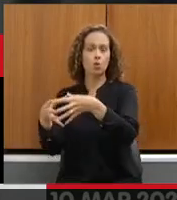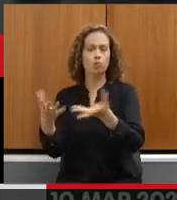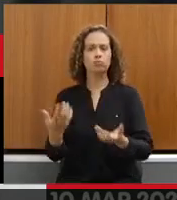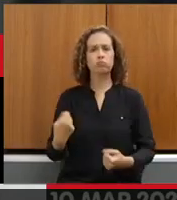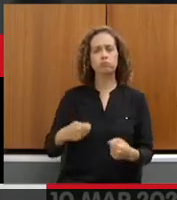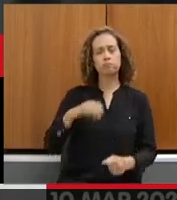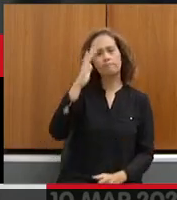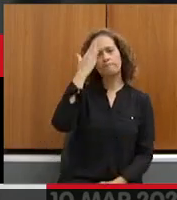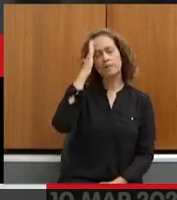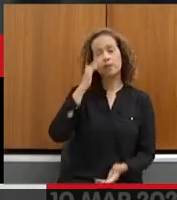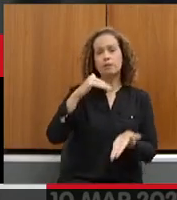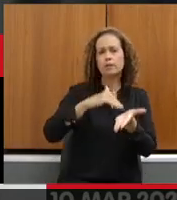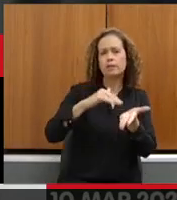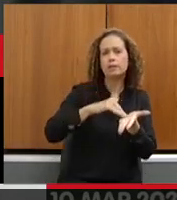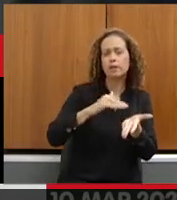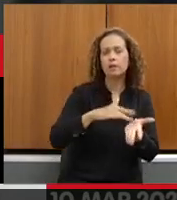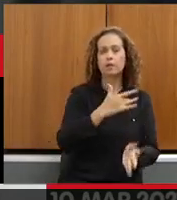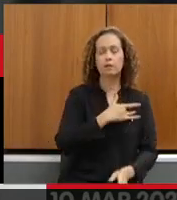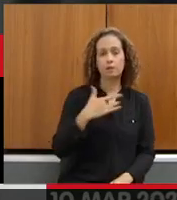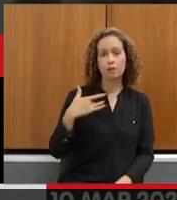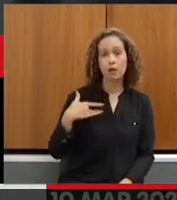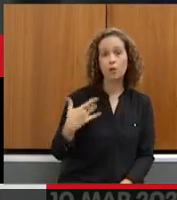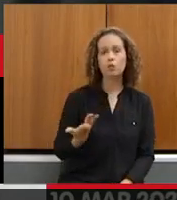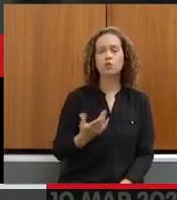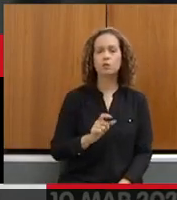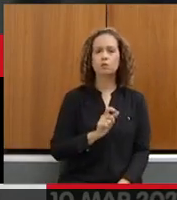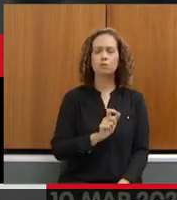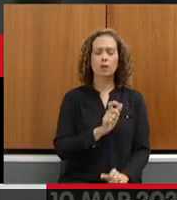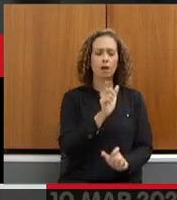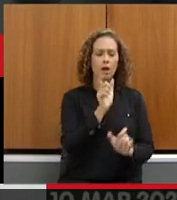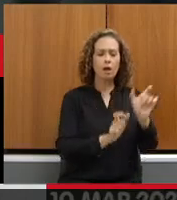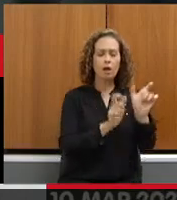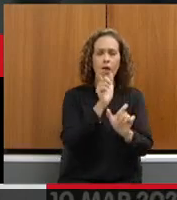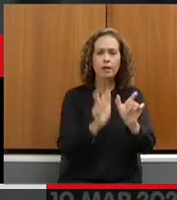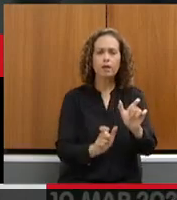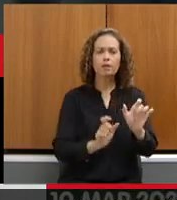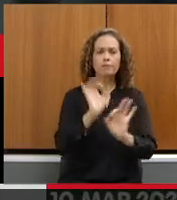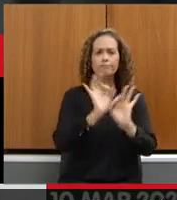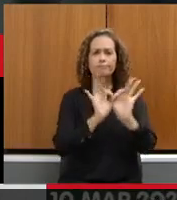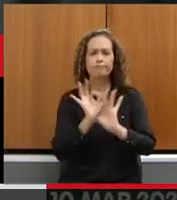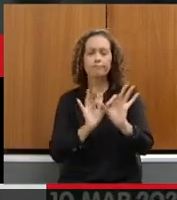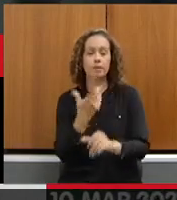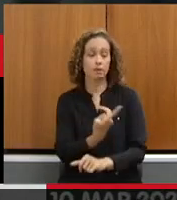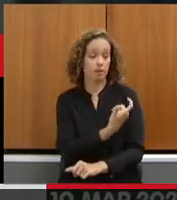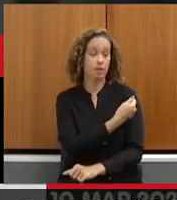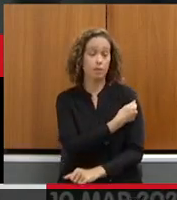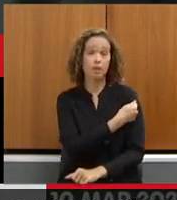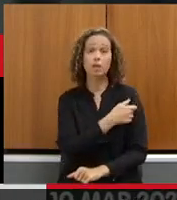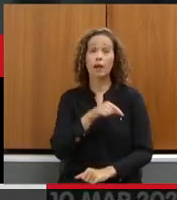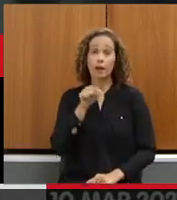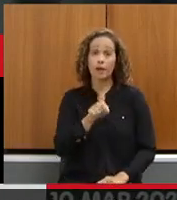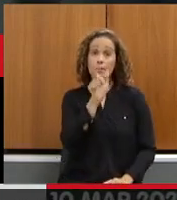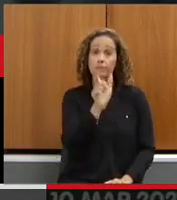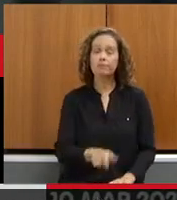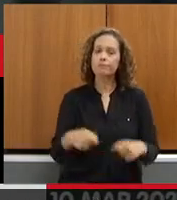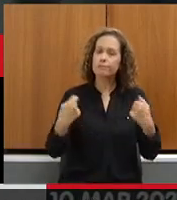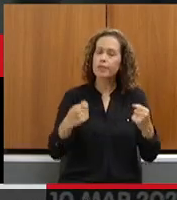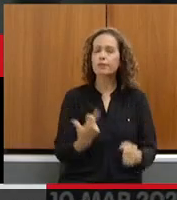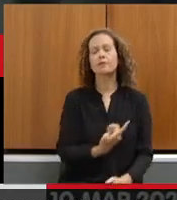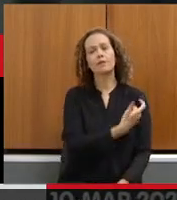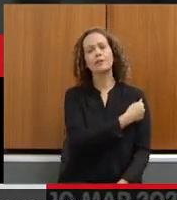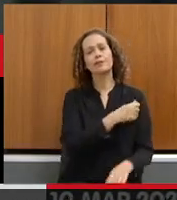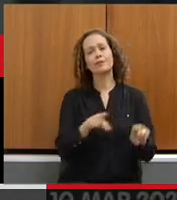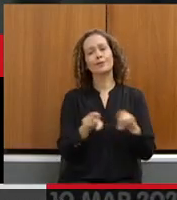Secretaria Estadual de Saúde Quem tá na rede de frio que prepara todas as vacinas para chegar lá na frente e ele também precisa ser